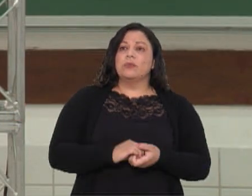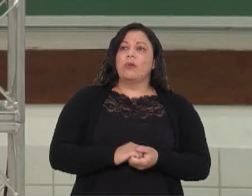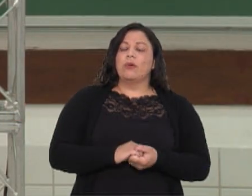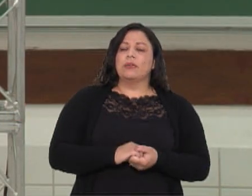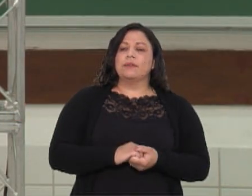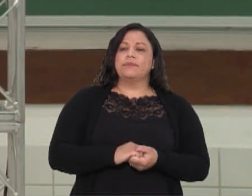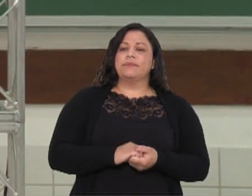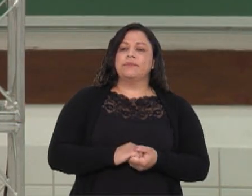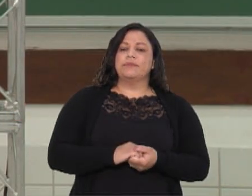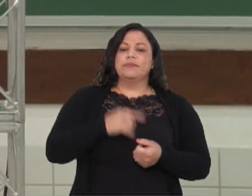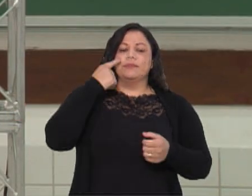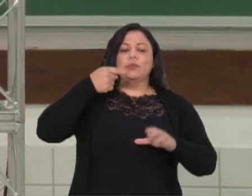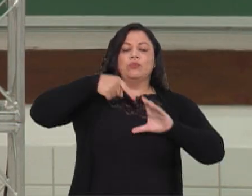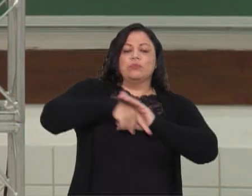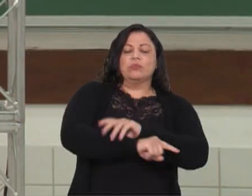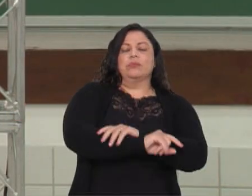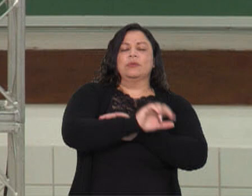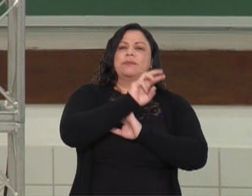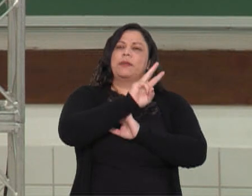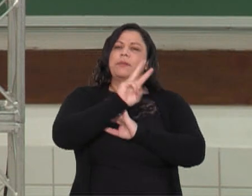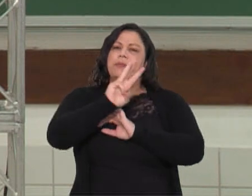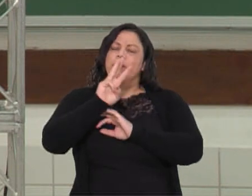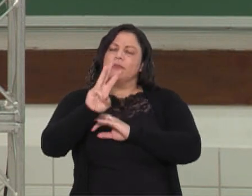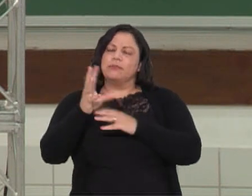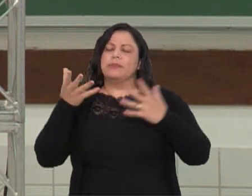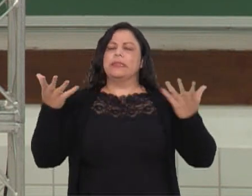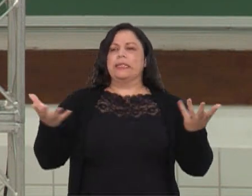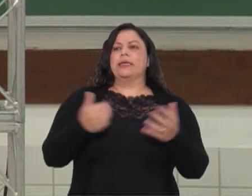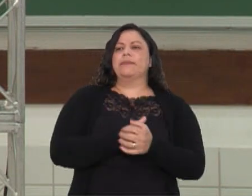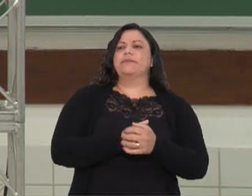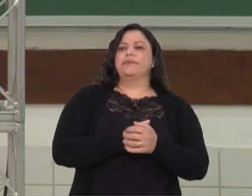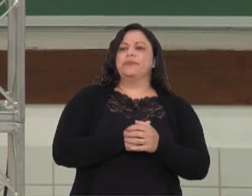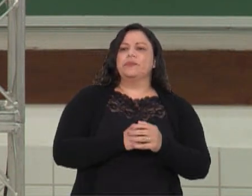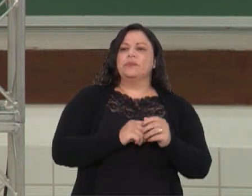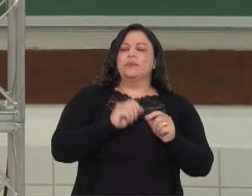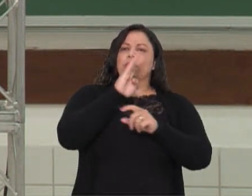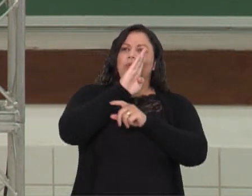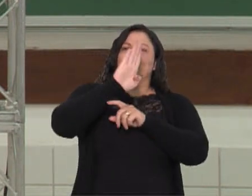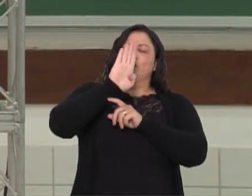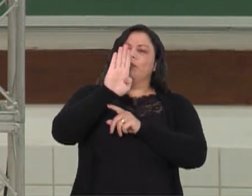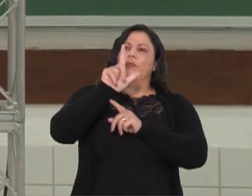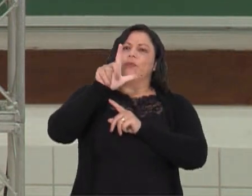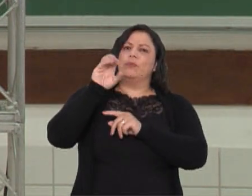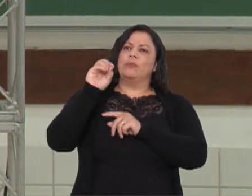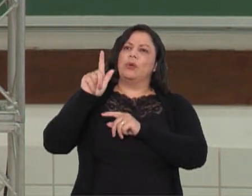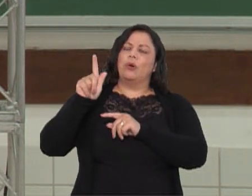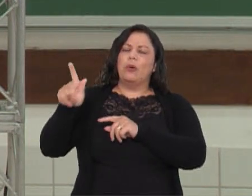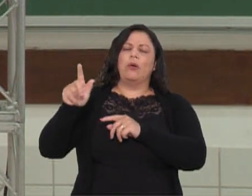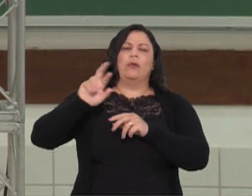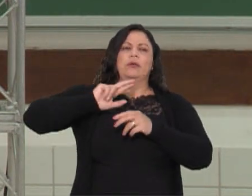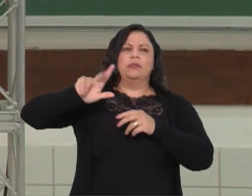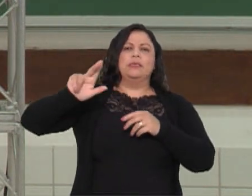profusão da internet, também em blogs, no YouTube, em outras mídias também.